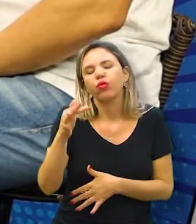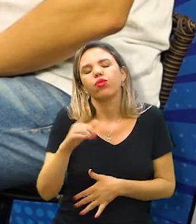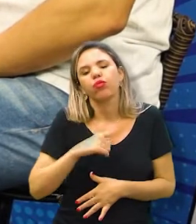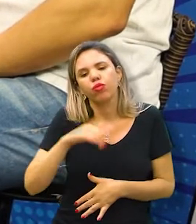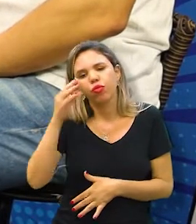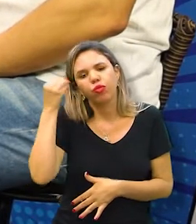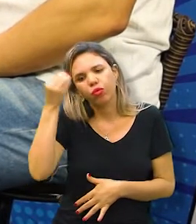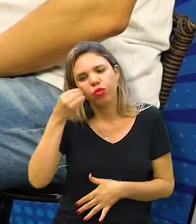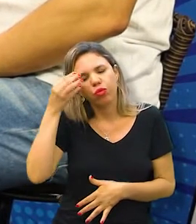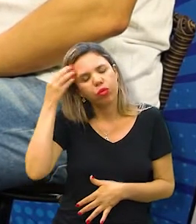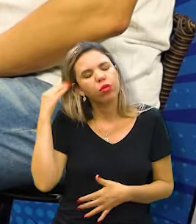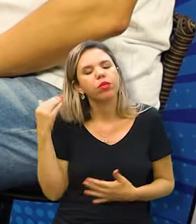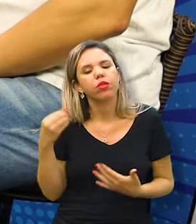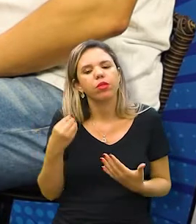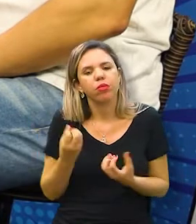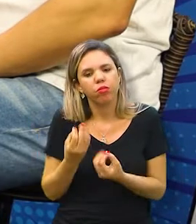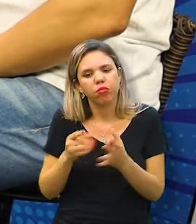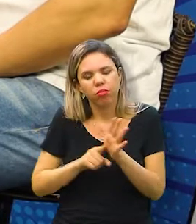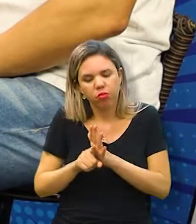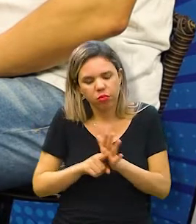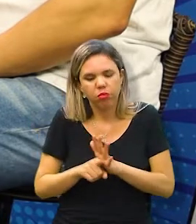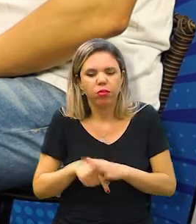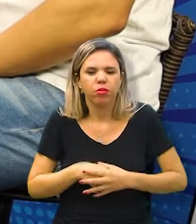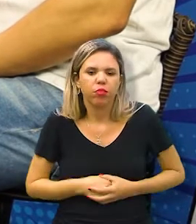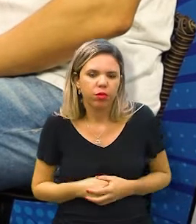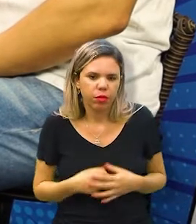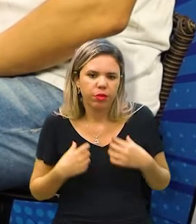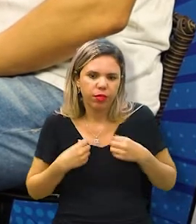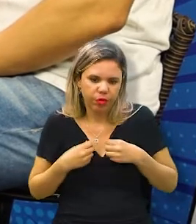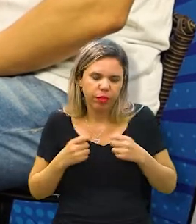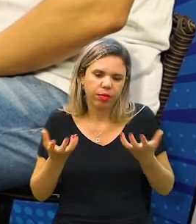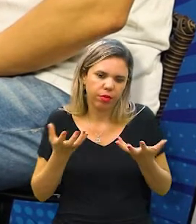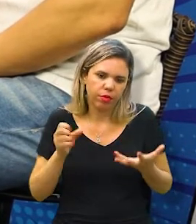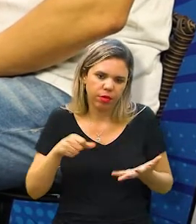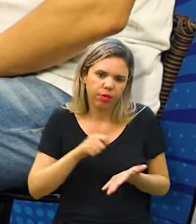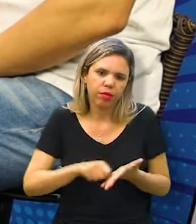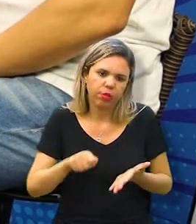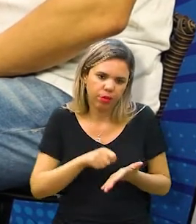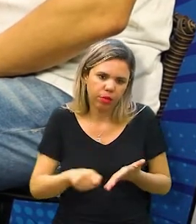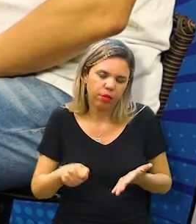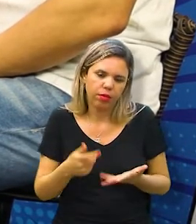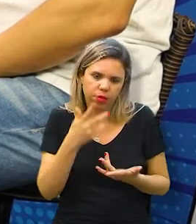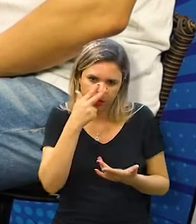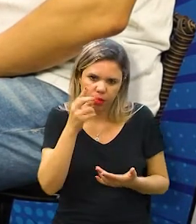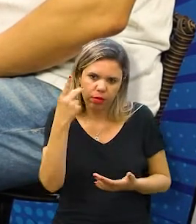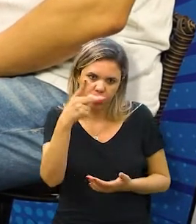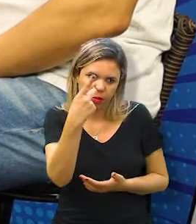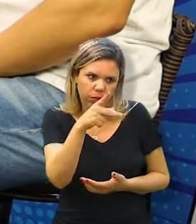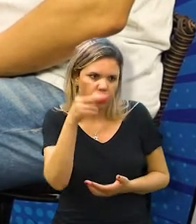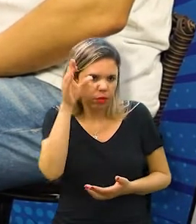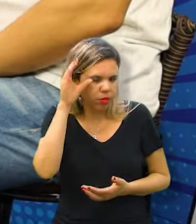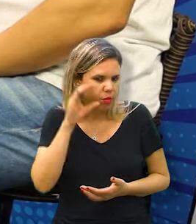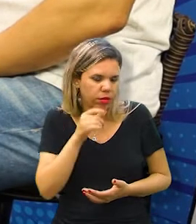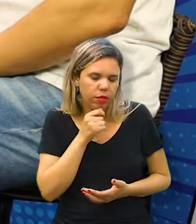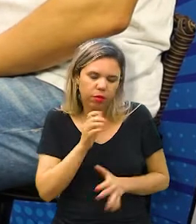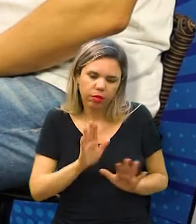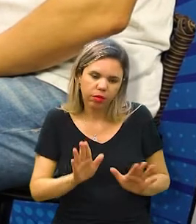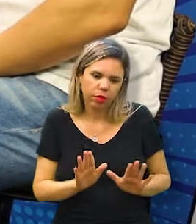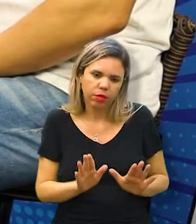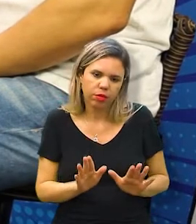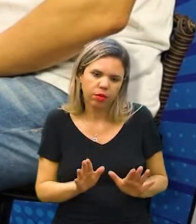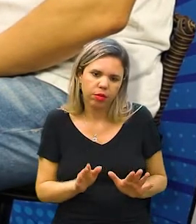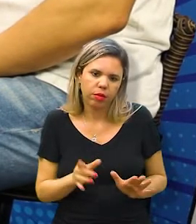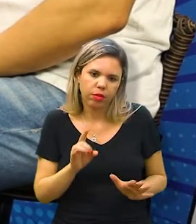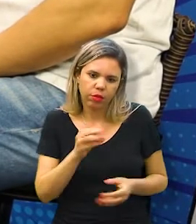eu tiver mais dados e mais informações, eu pretendo escrever algo que se passe apenas lá. Mas, por enquanto,